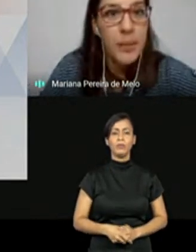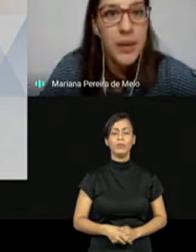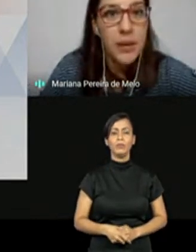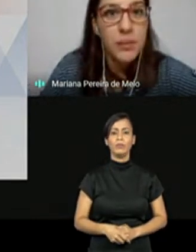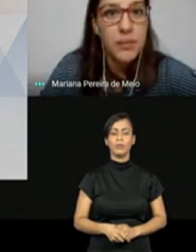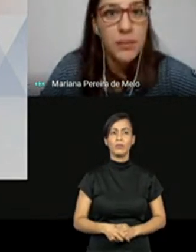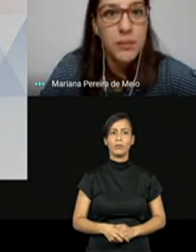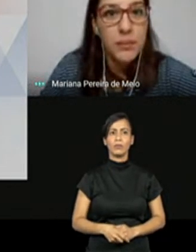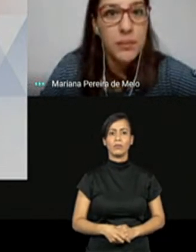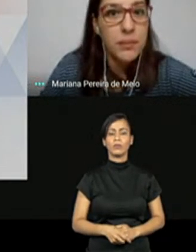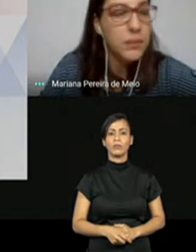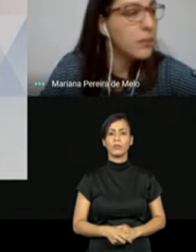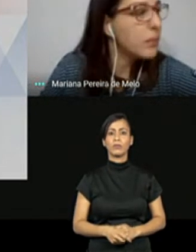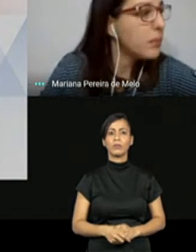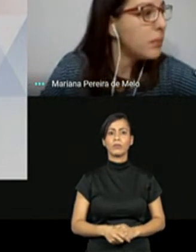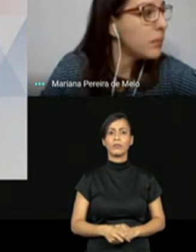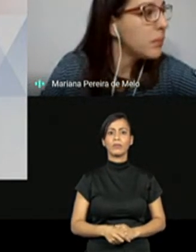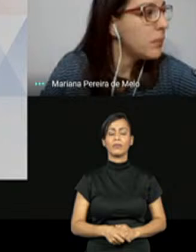Opa, perdão.